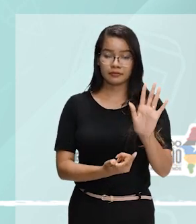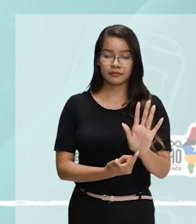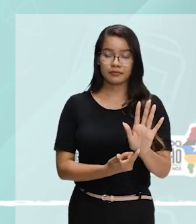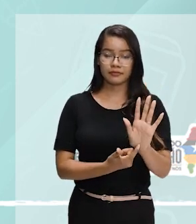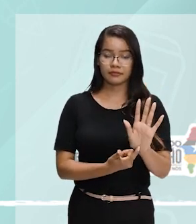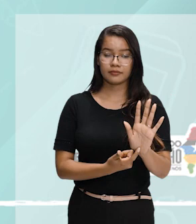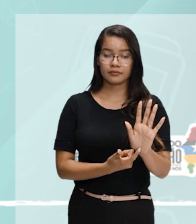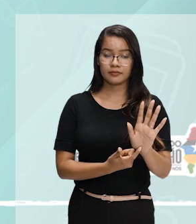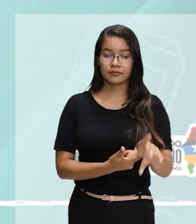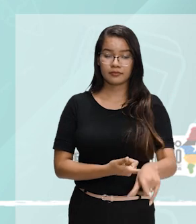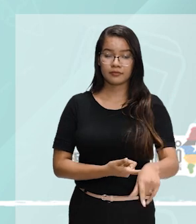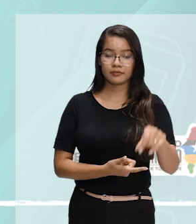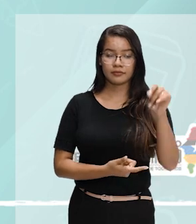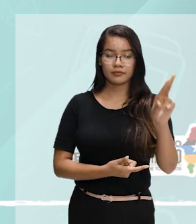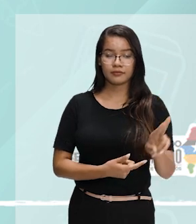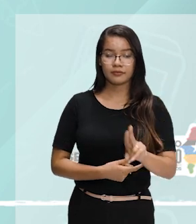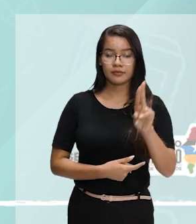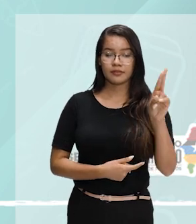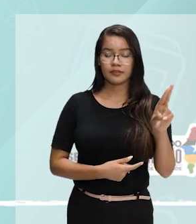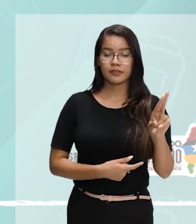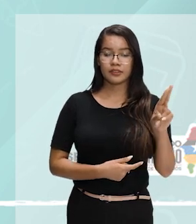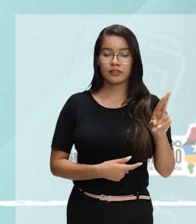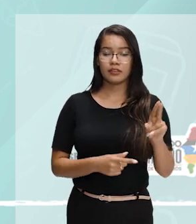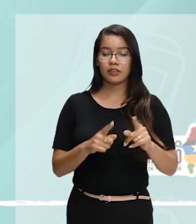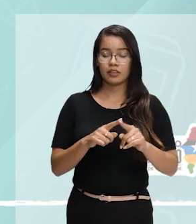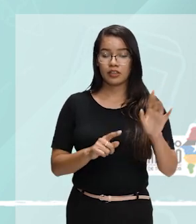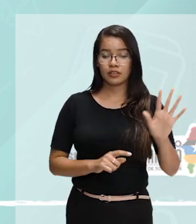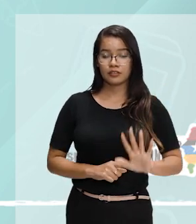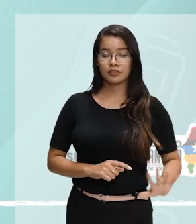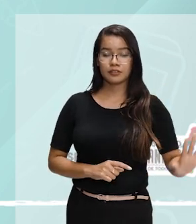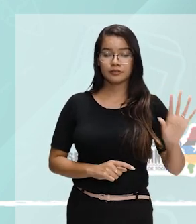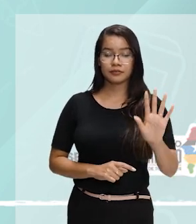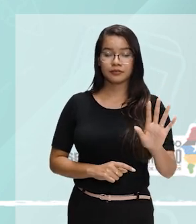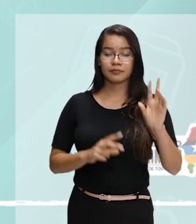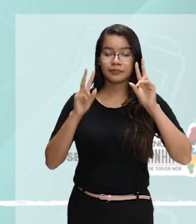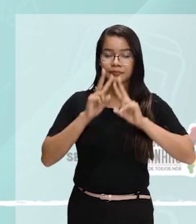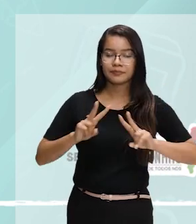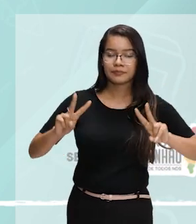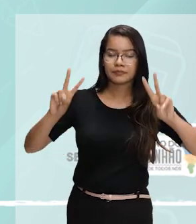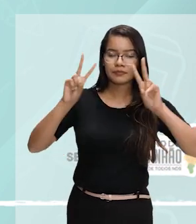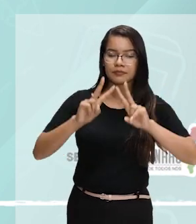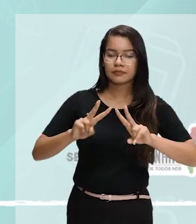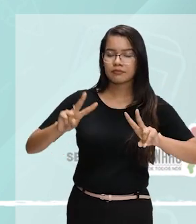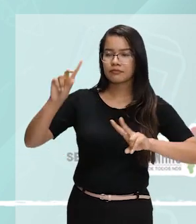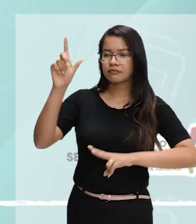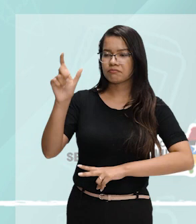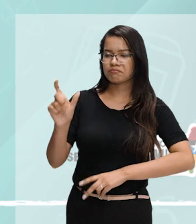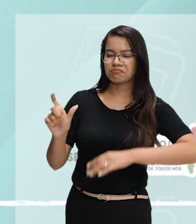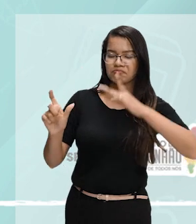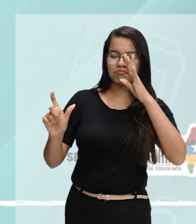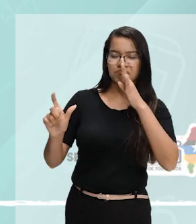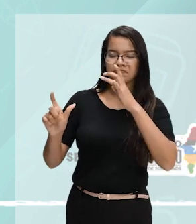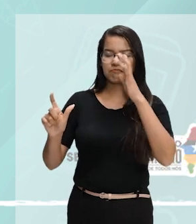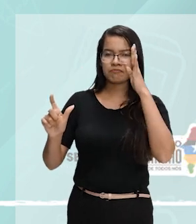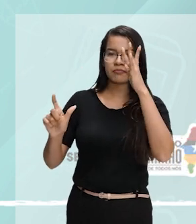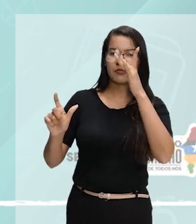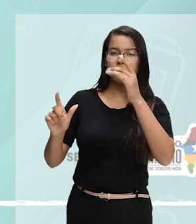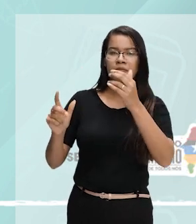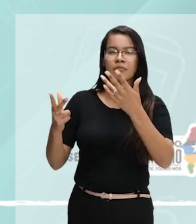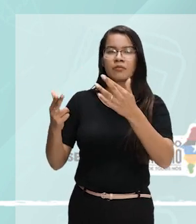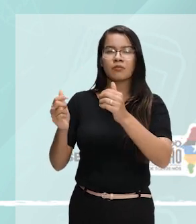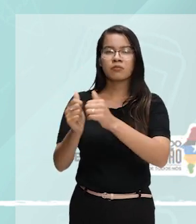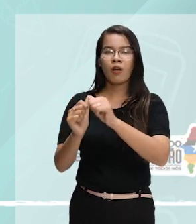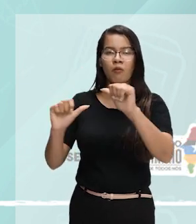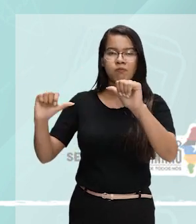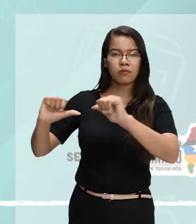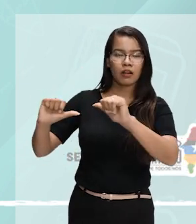pelo uso de regionalismos? Visão idealizada da mulher mesmo em seus aspectos negativos?